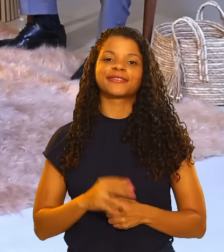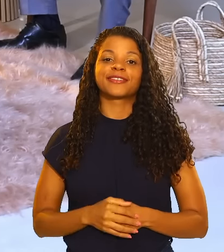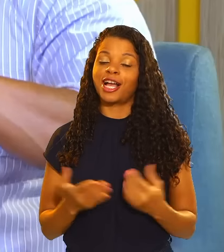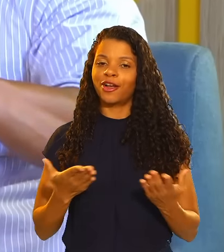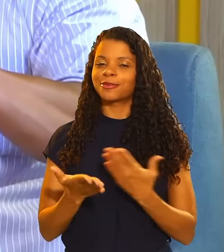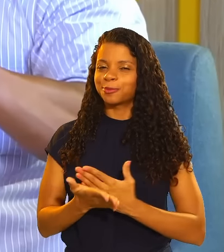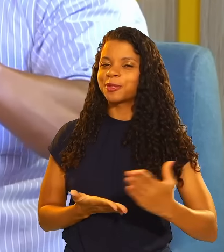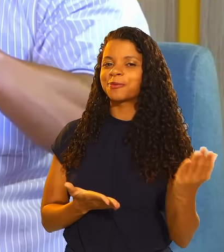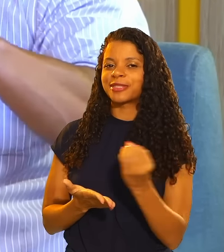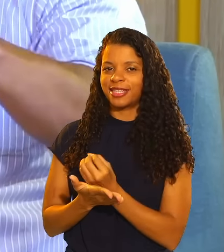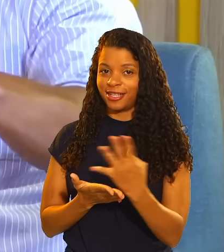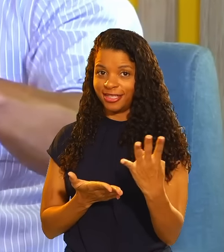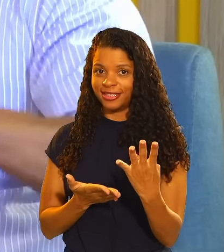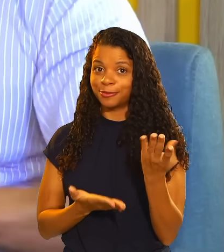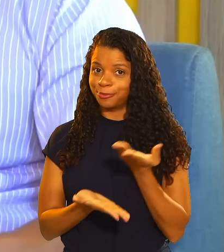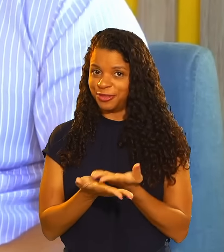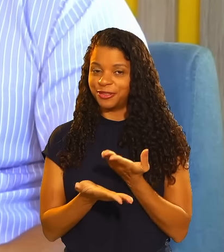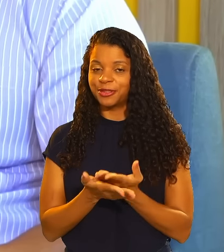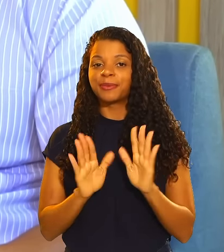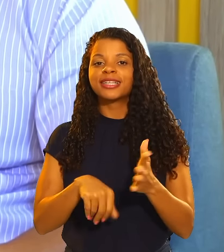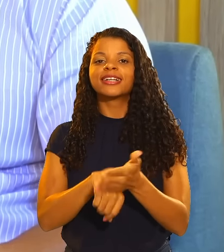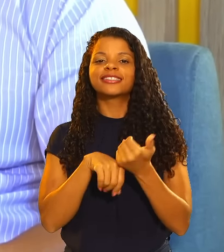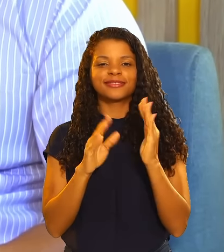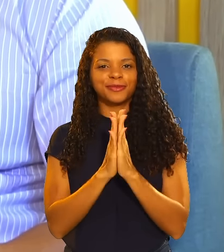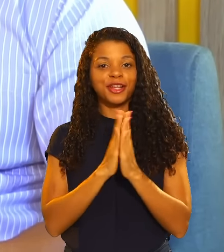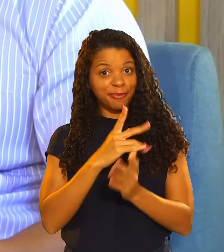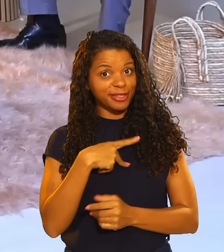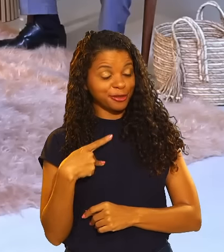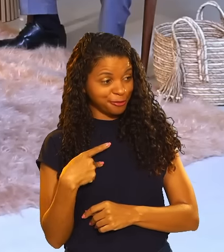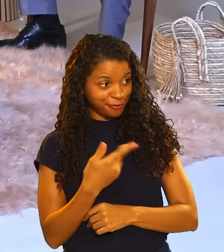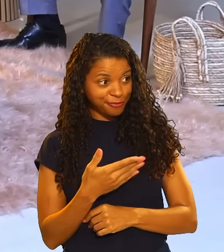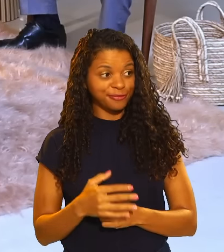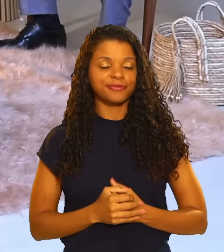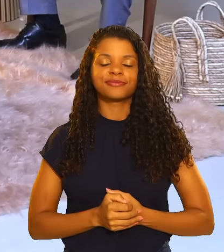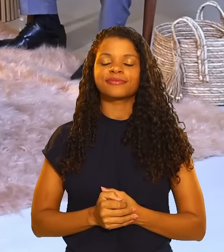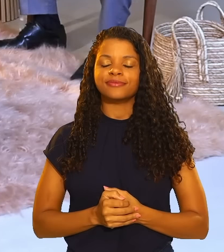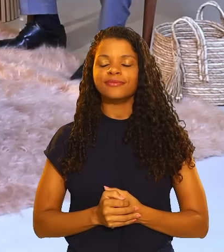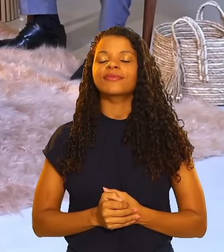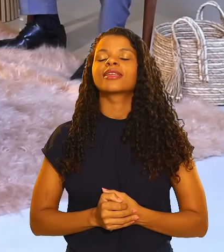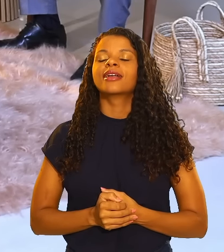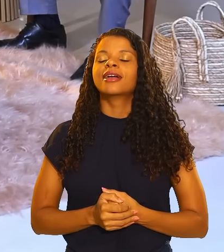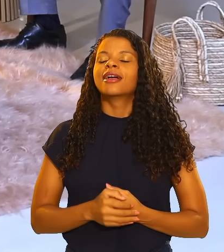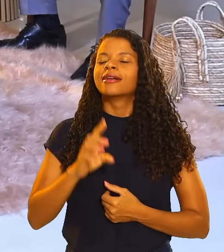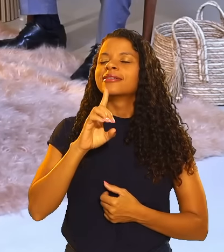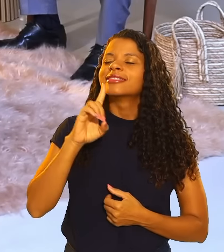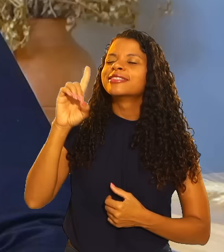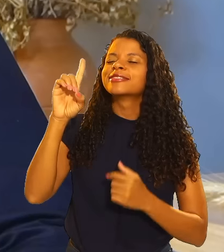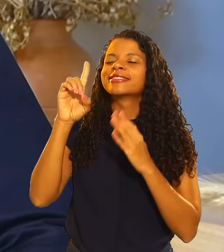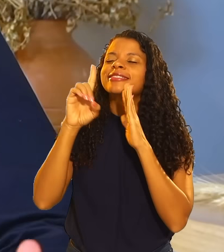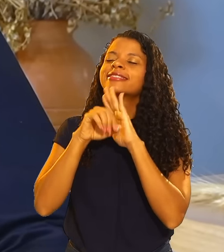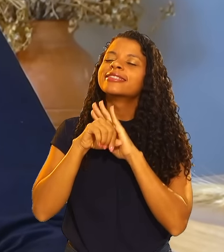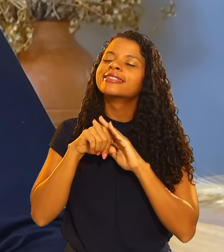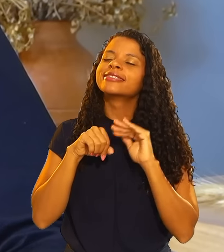vamos entrar na lição, mas é claro, antes, vamos para uma palavra de oração, pastor? Você pode orar? Vamos sim. Querido Deus, neste momento